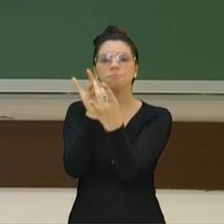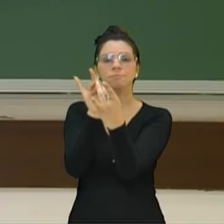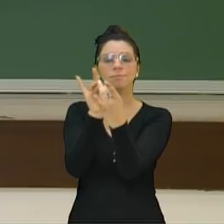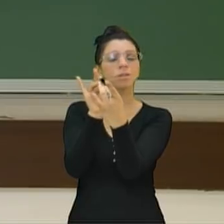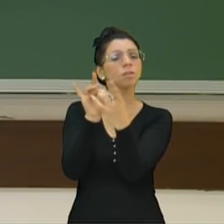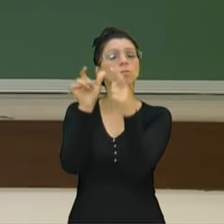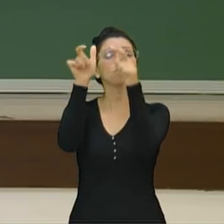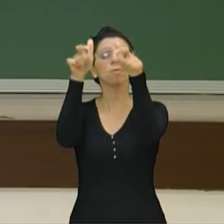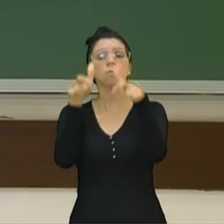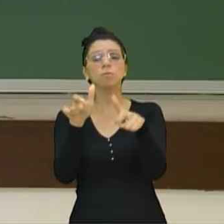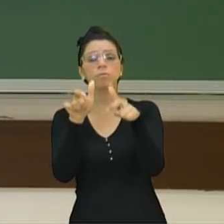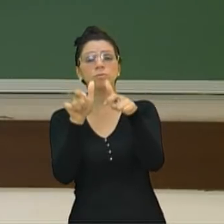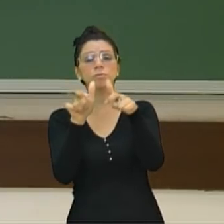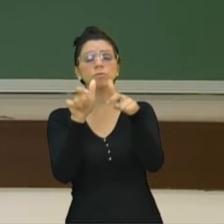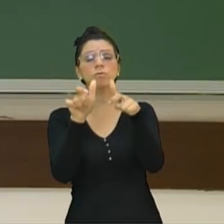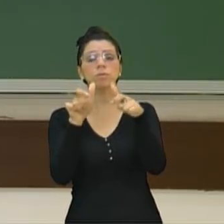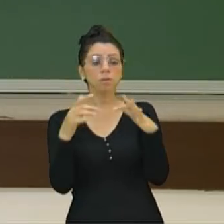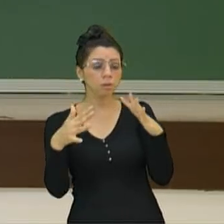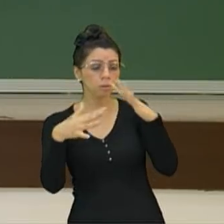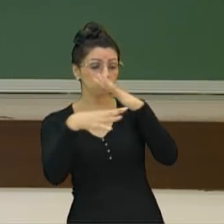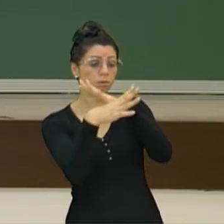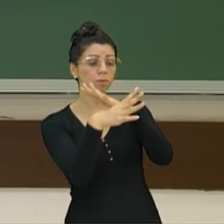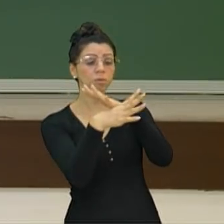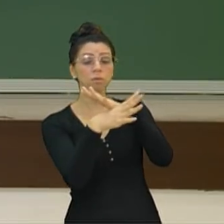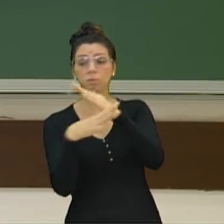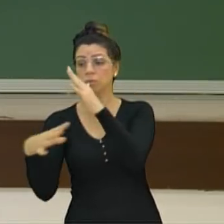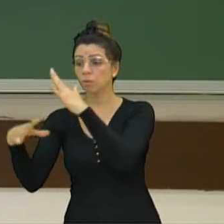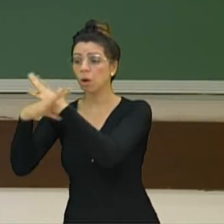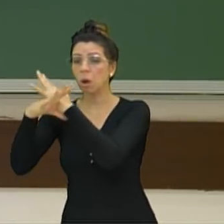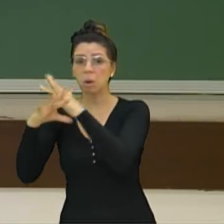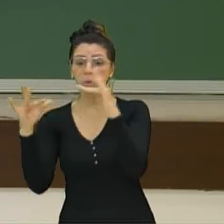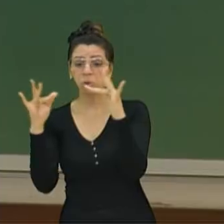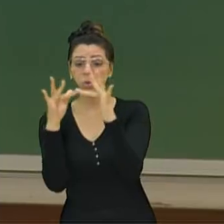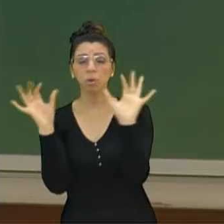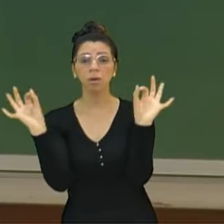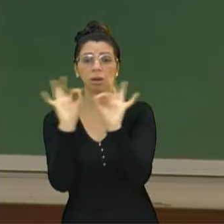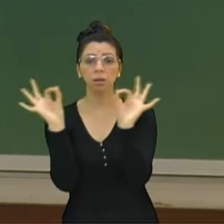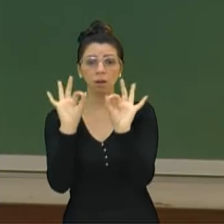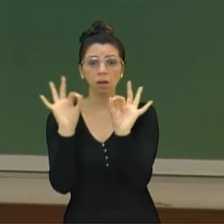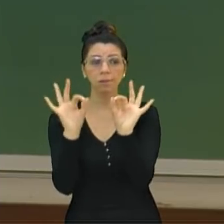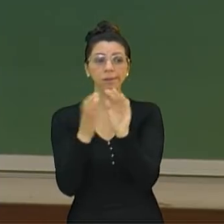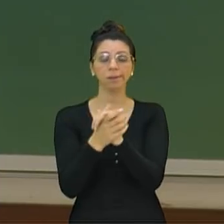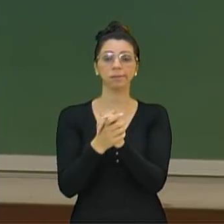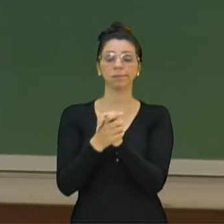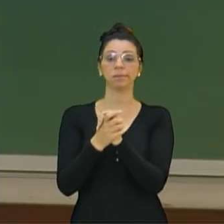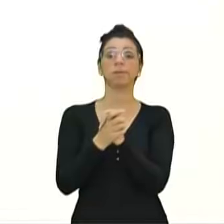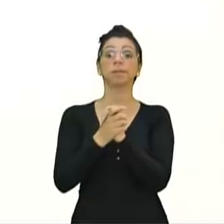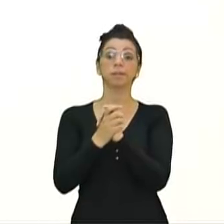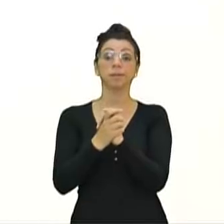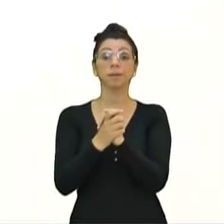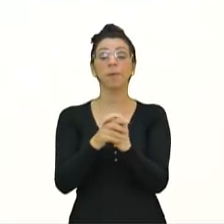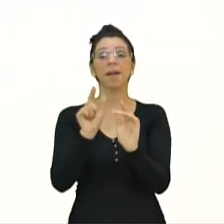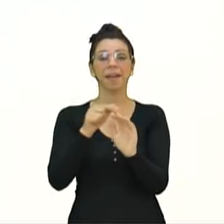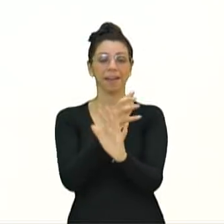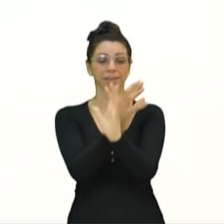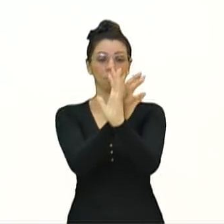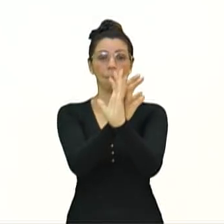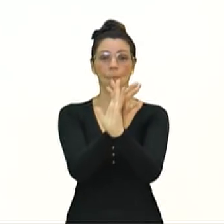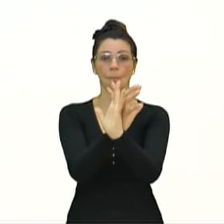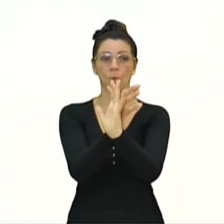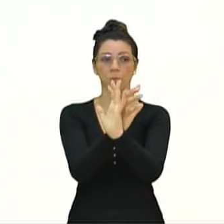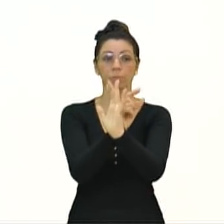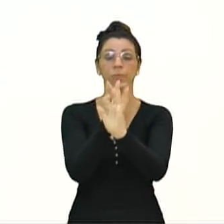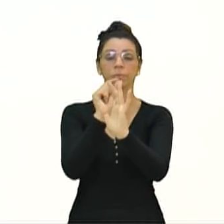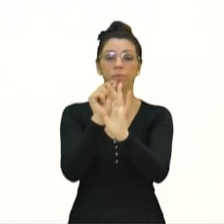onde um neurônio e o outro não se encontram. Então a resposta correta é fenda sináptica. Então,